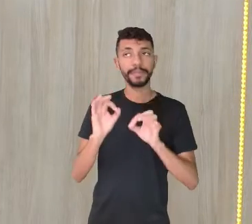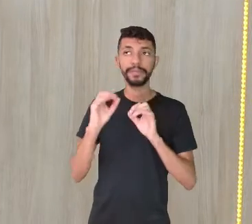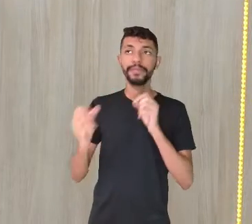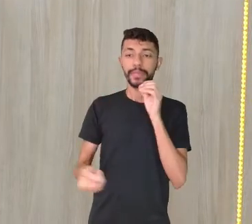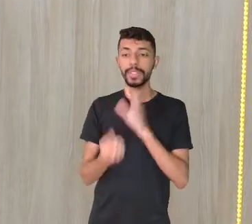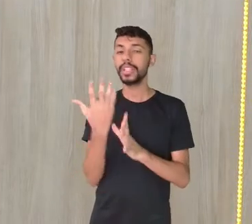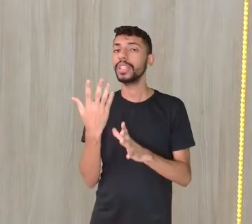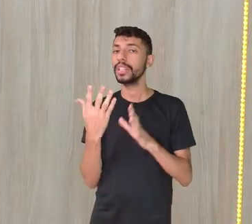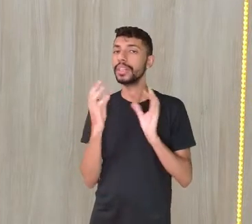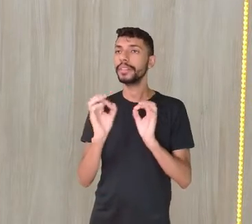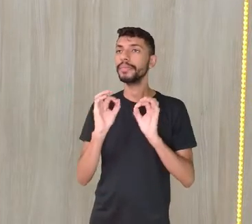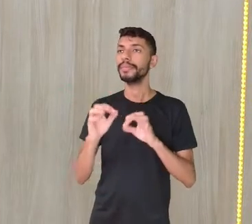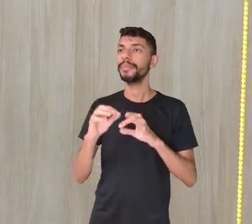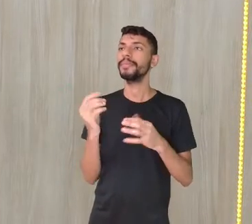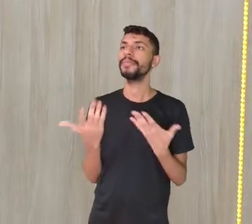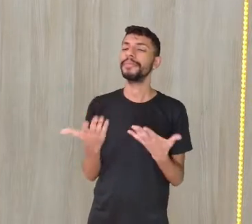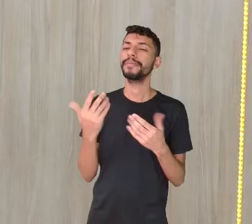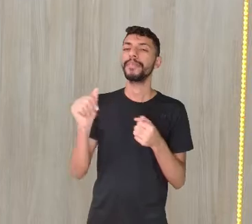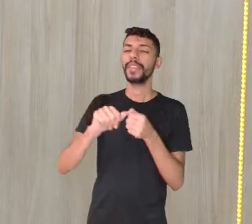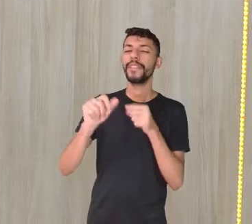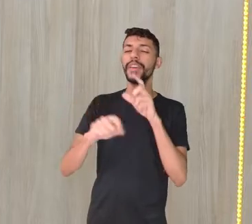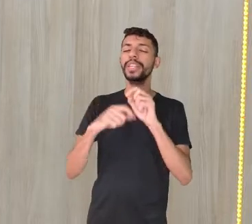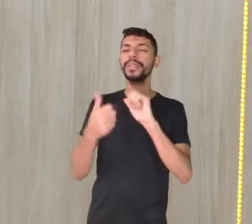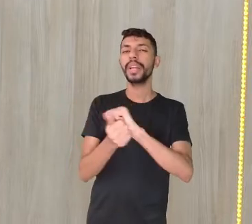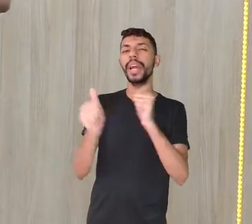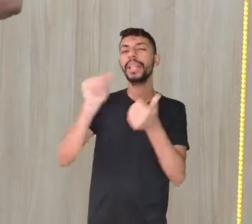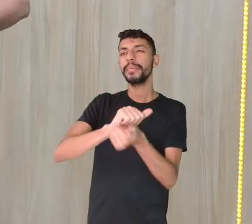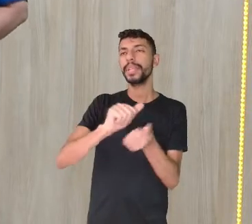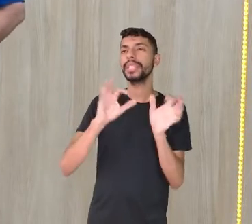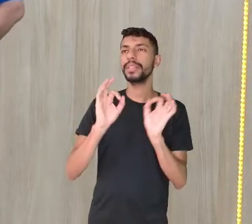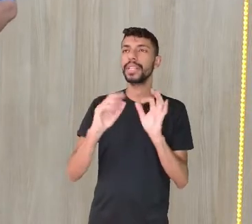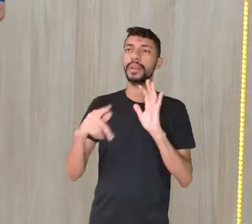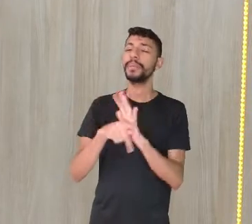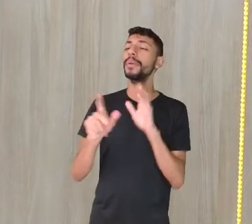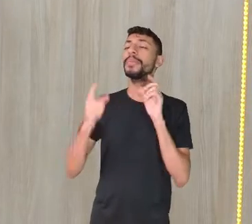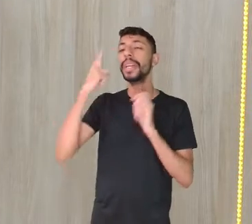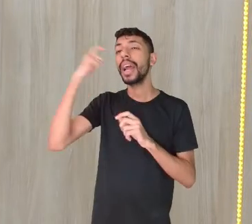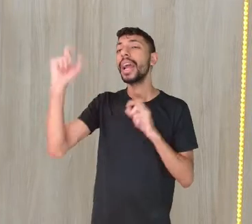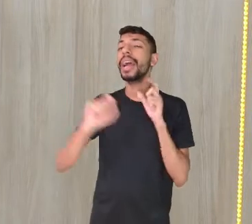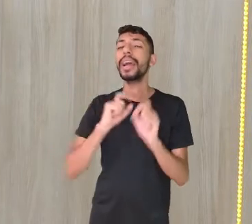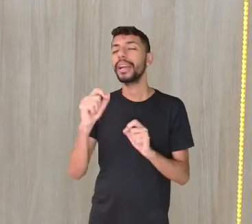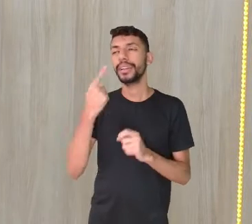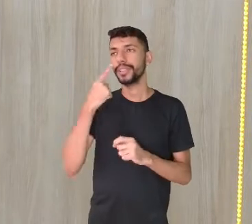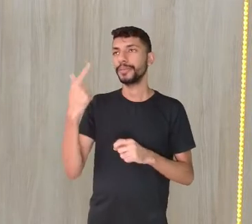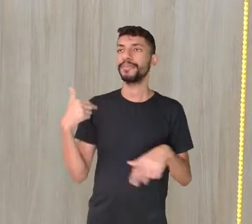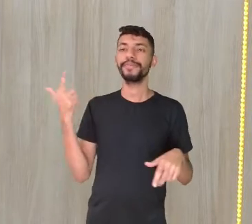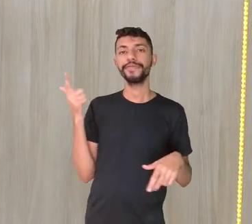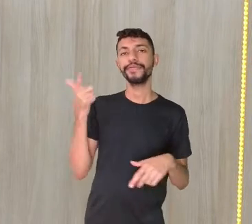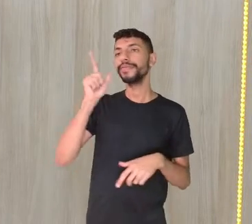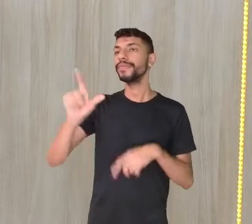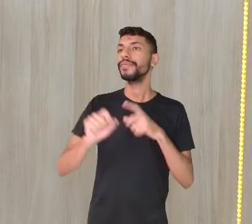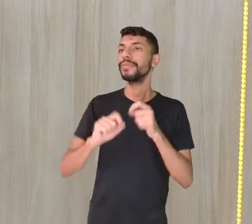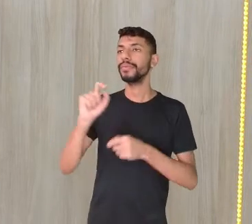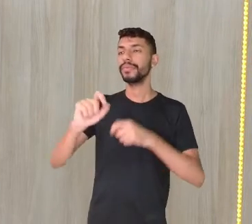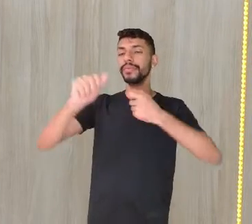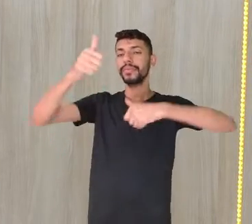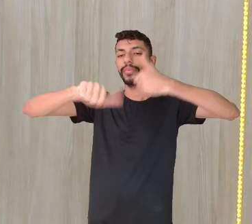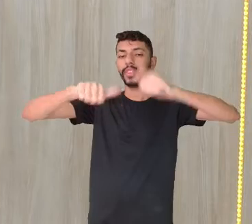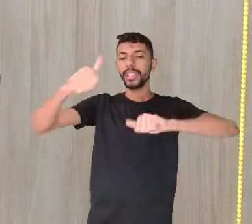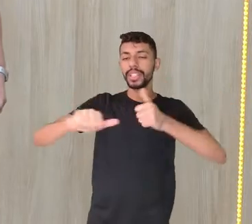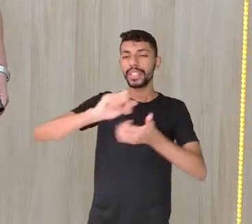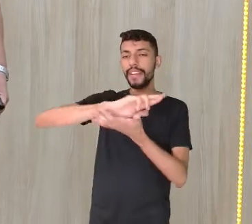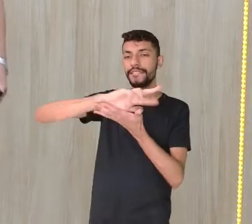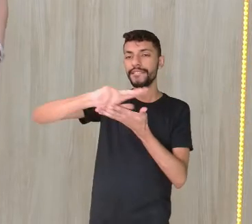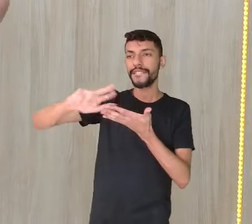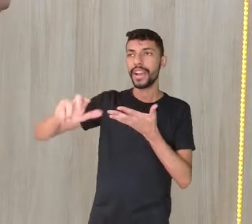pegam alguns tipos de microscópios e fazem adaptações. Para quê? Para que eles possam analisar várias